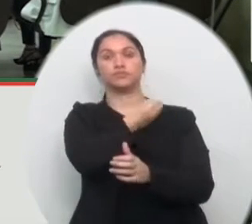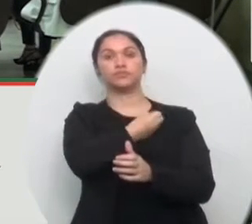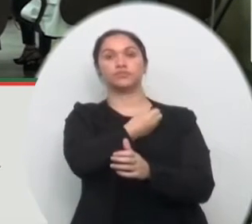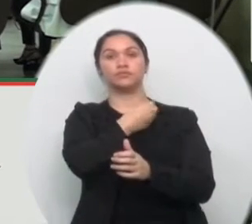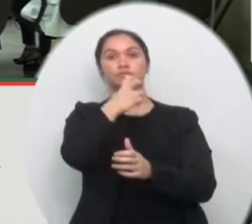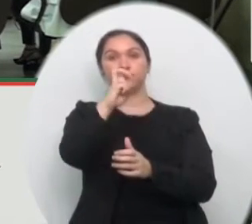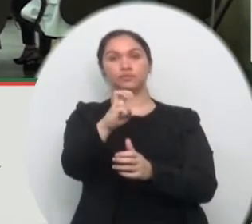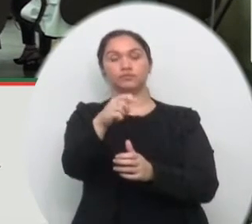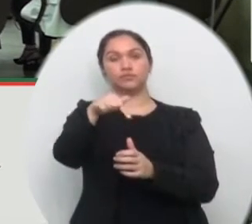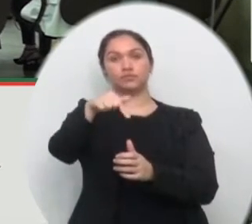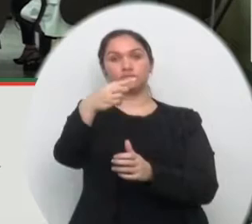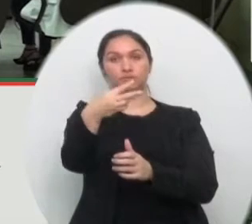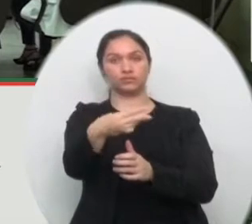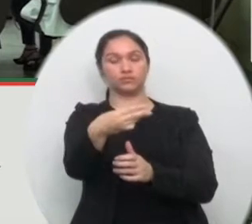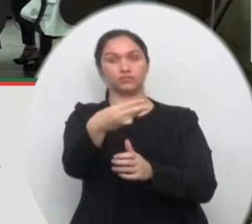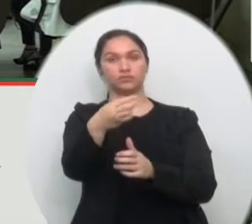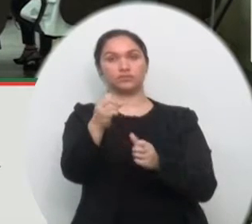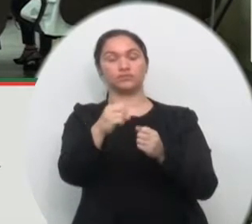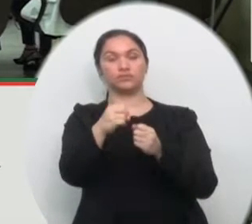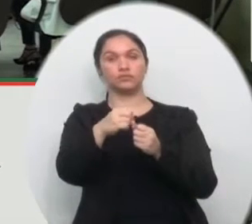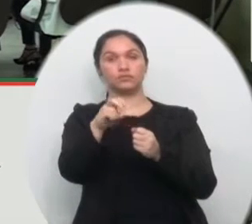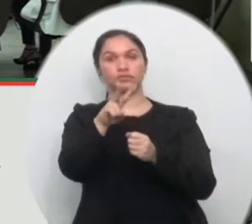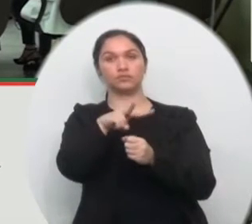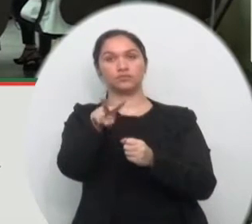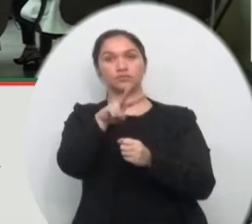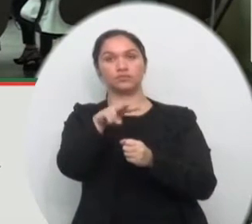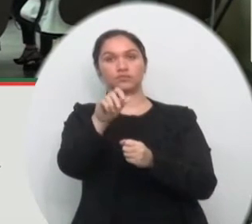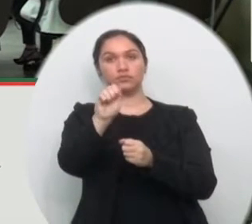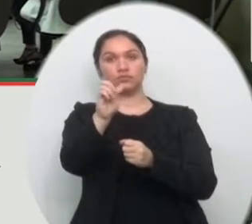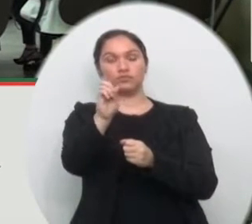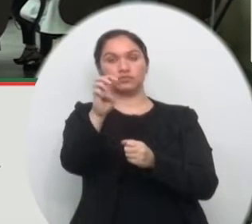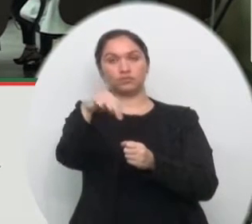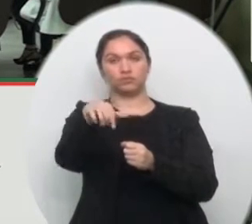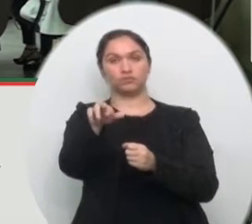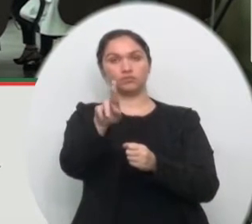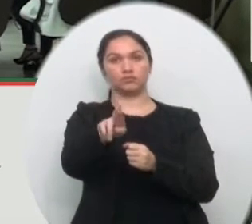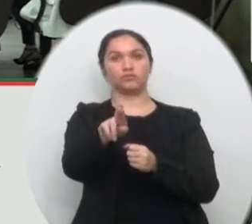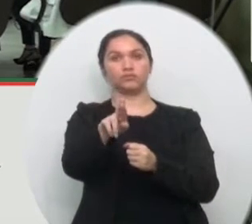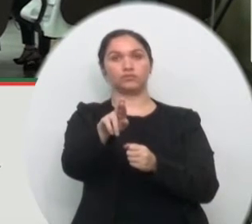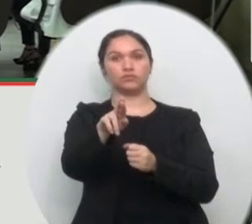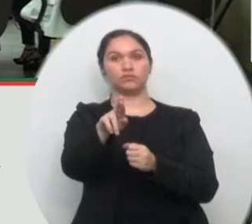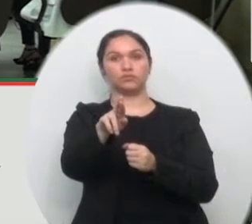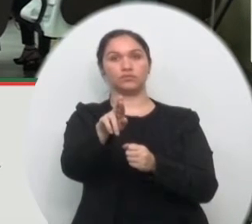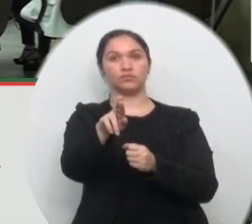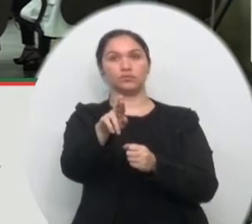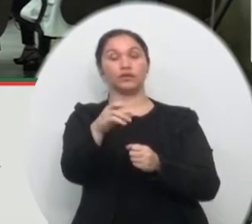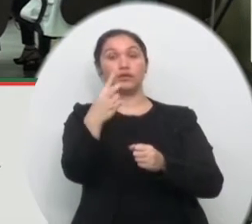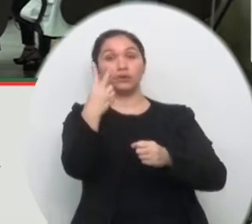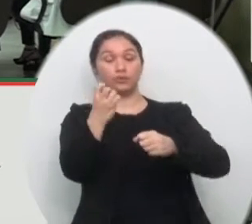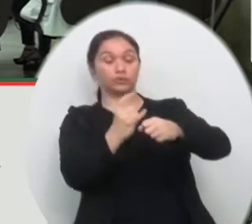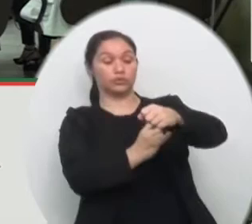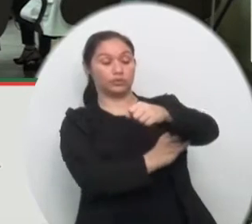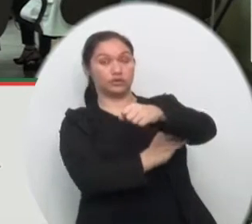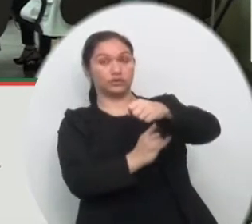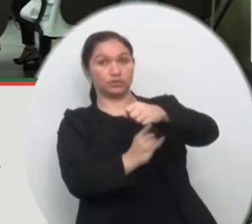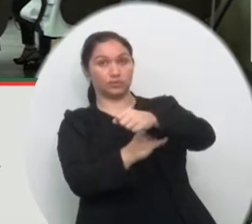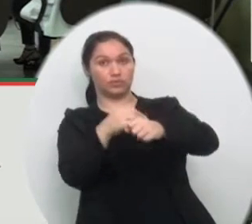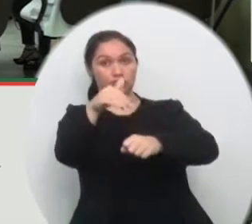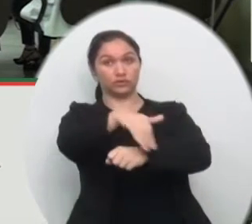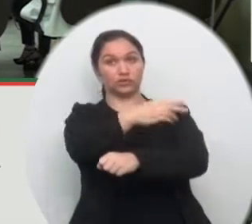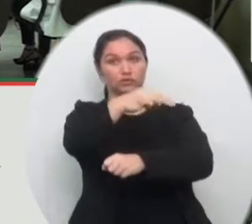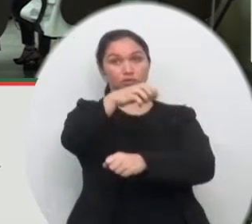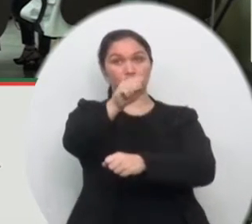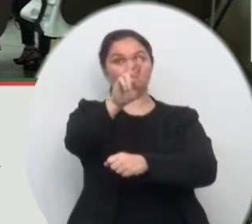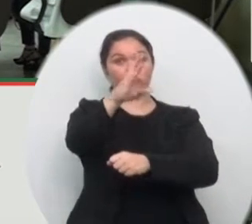número 573/18, autoria vereador Ademir Honorato. Assunto conserto das duas pontes localizadas na rua